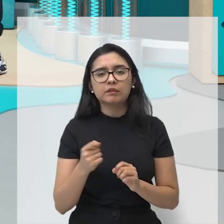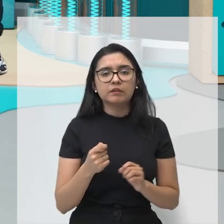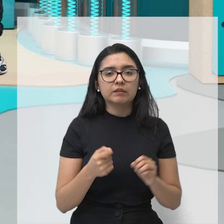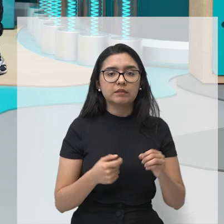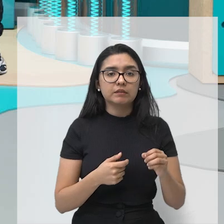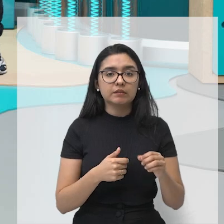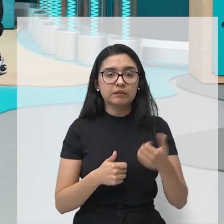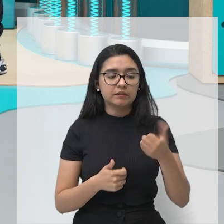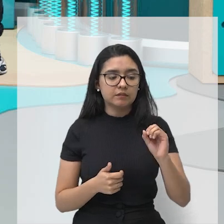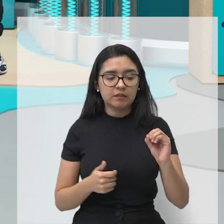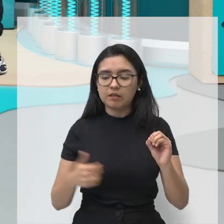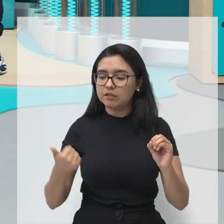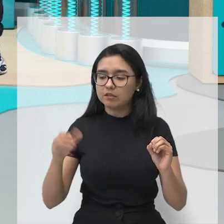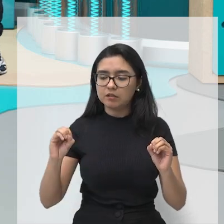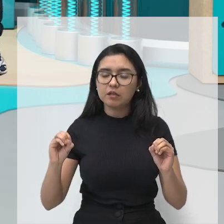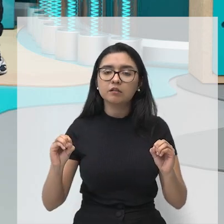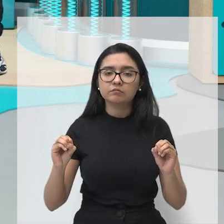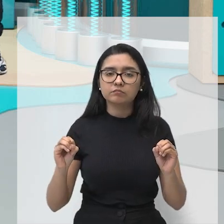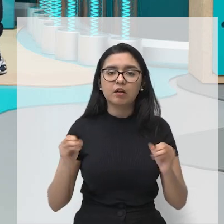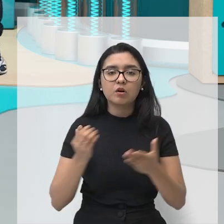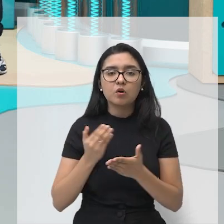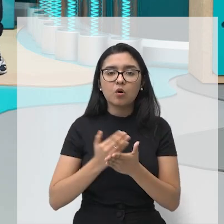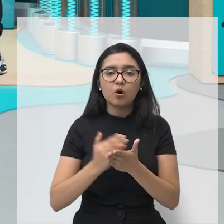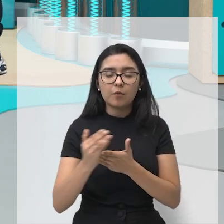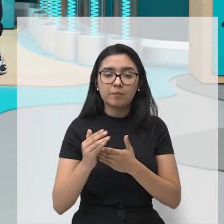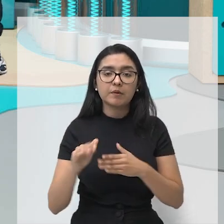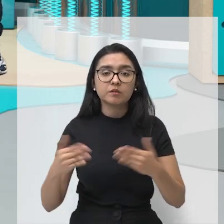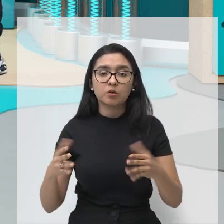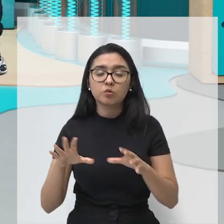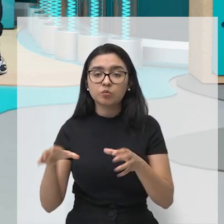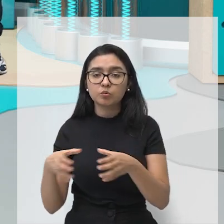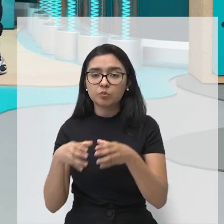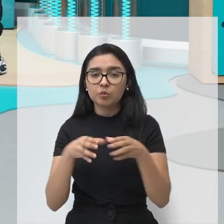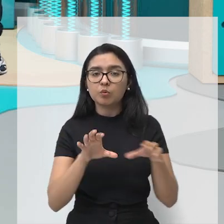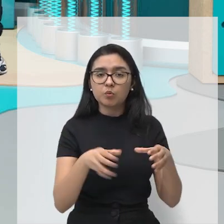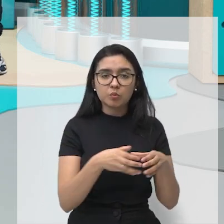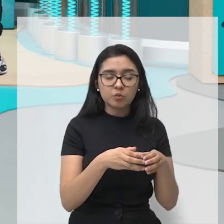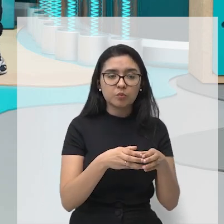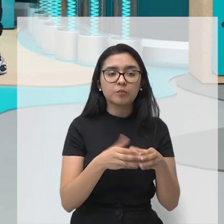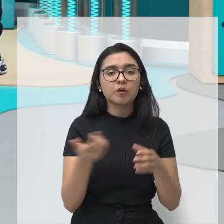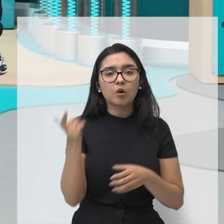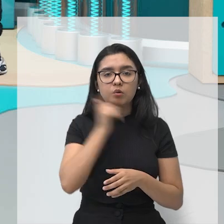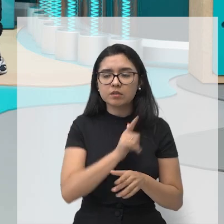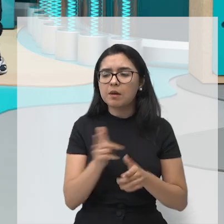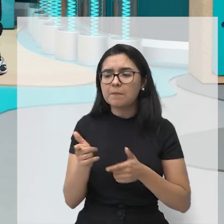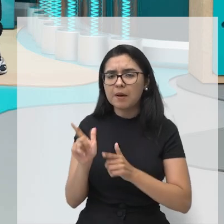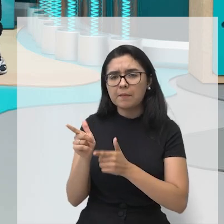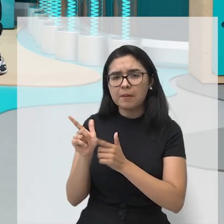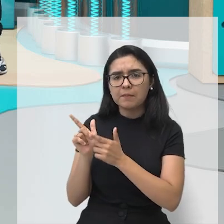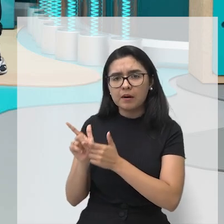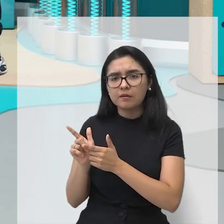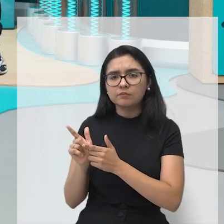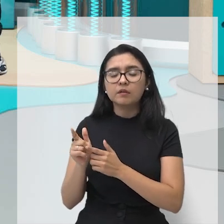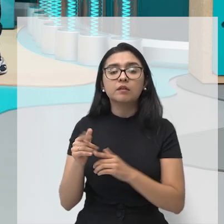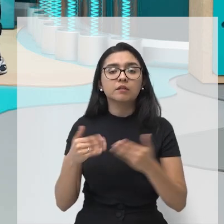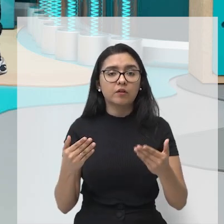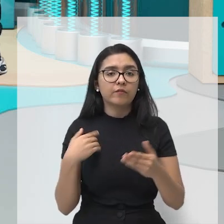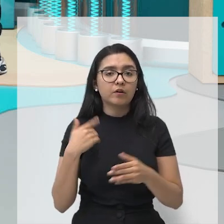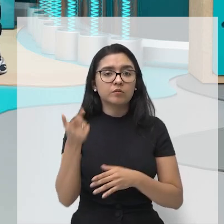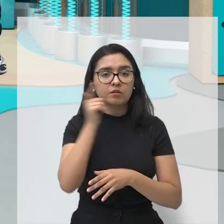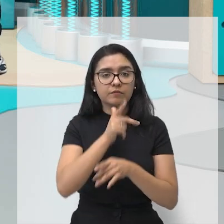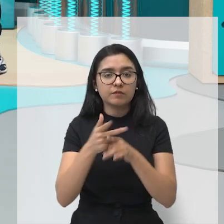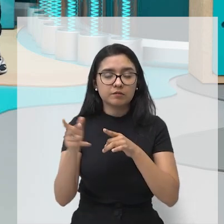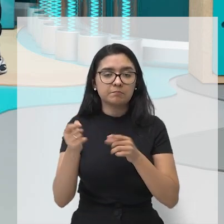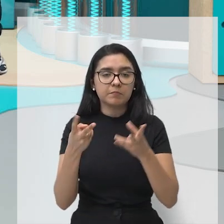em cada equipe, a gente começa o jogo, o time que conseguir eliminar mais vai ser o time vencedor. E a gente